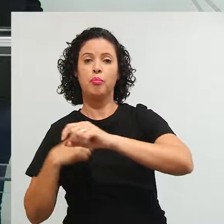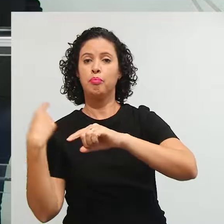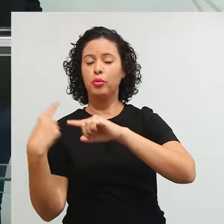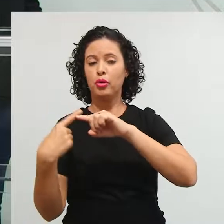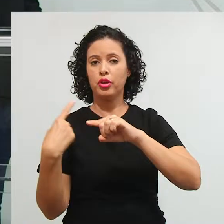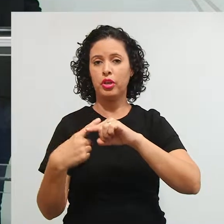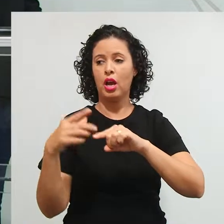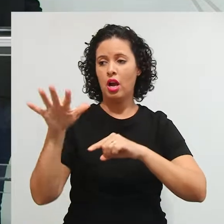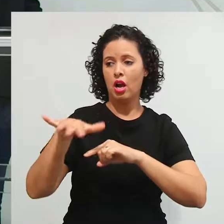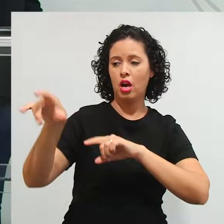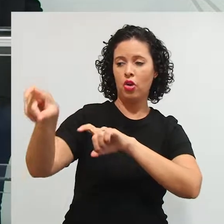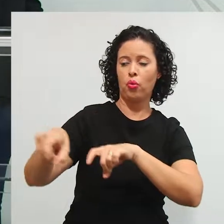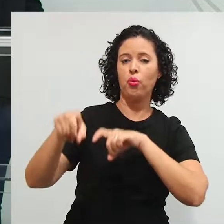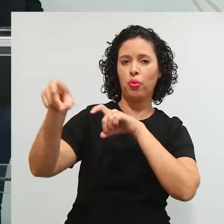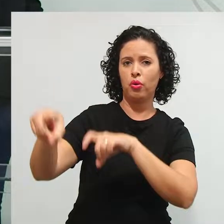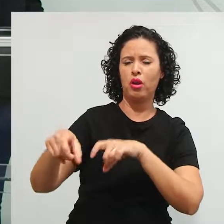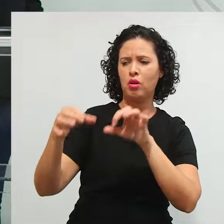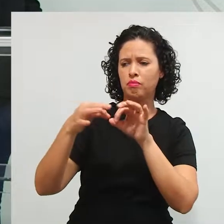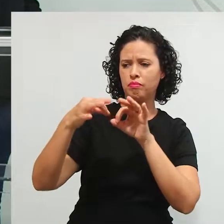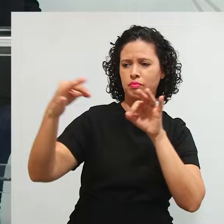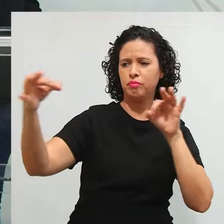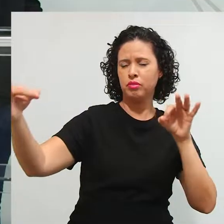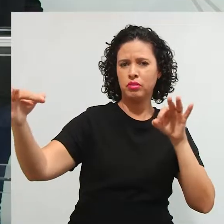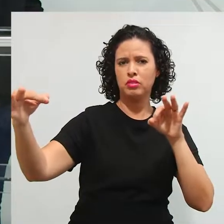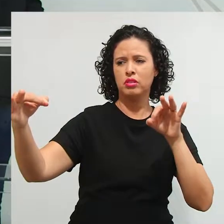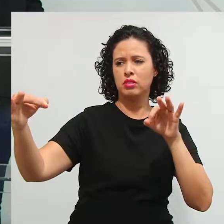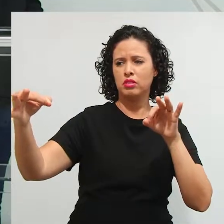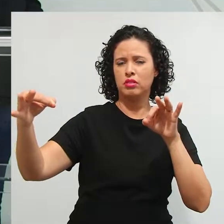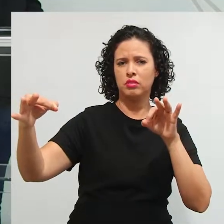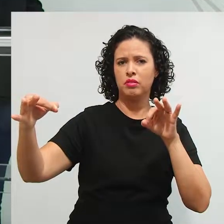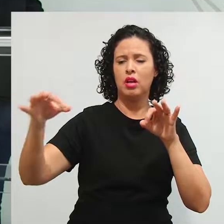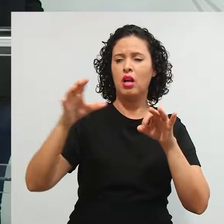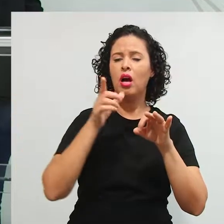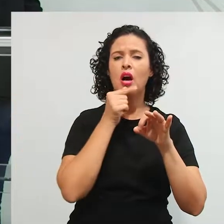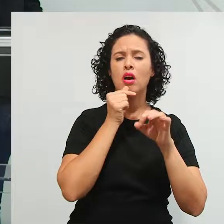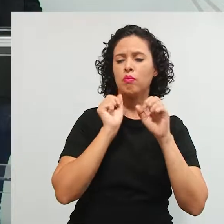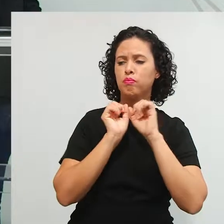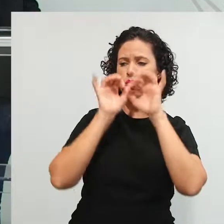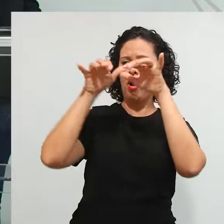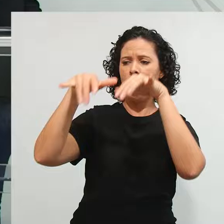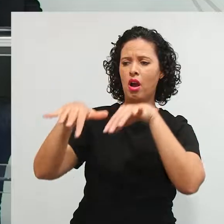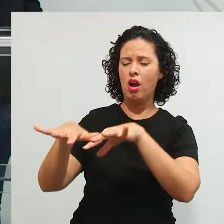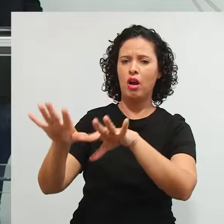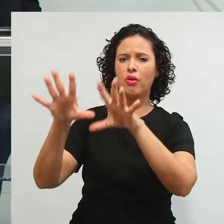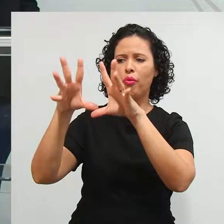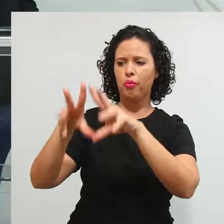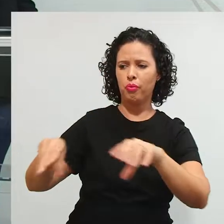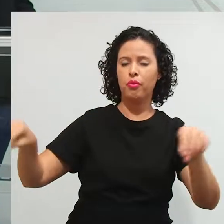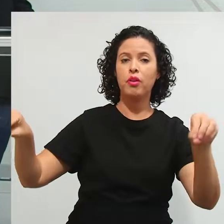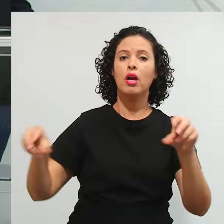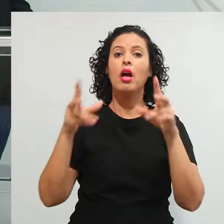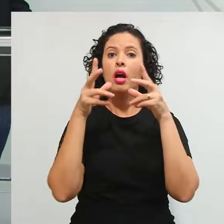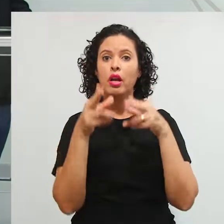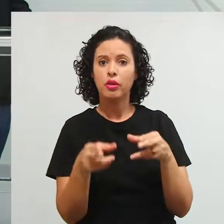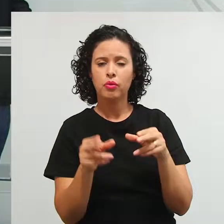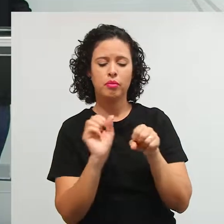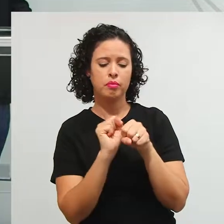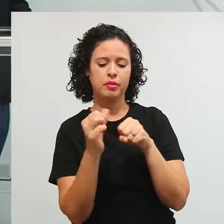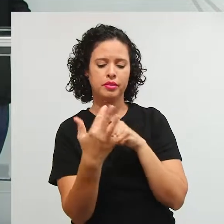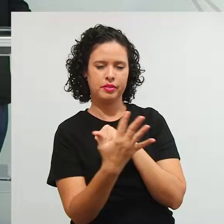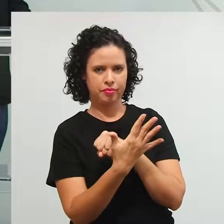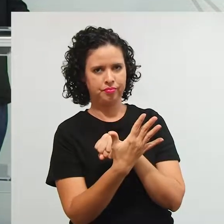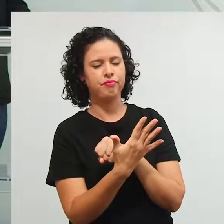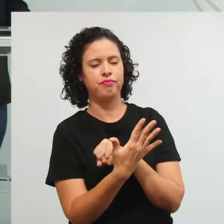zona rural daquela cidade ficou devastada, a água tomou conta. É o caso também da pandemia. Então, nesses